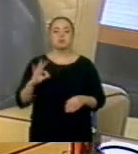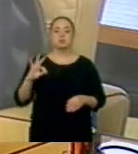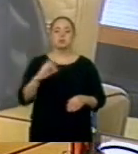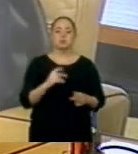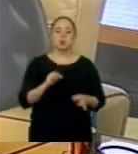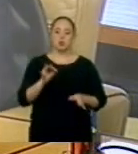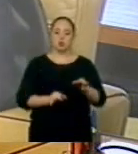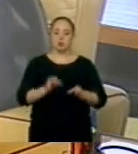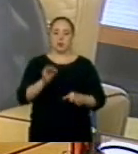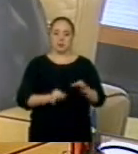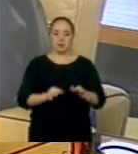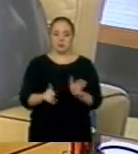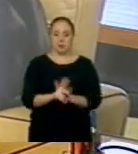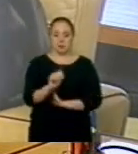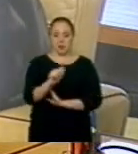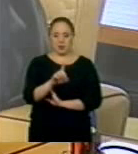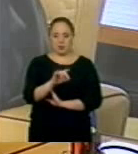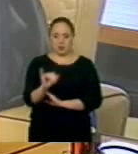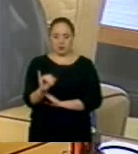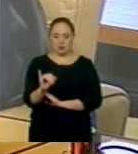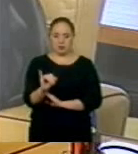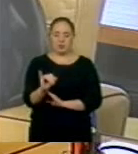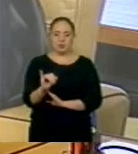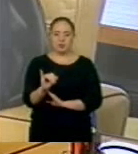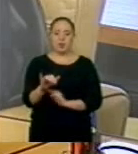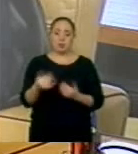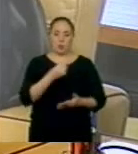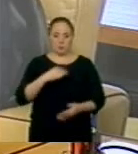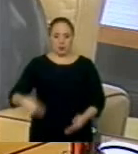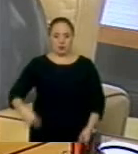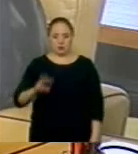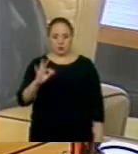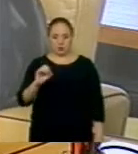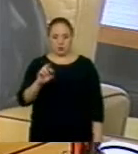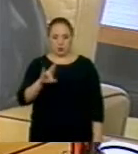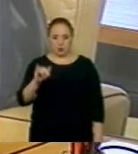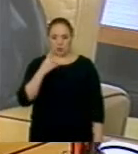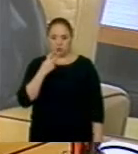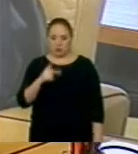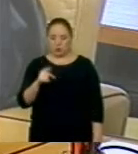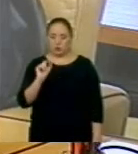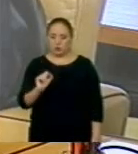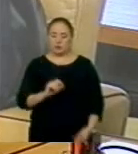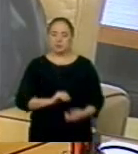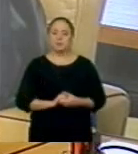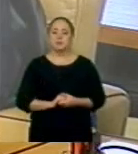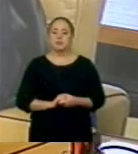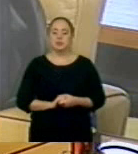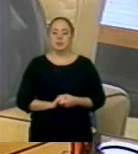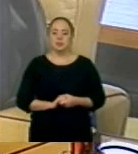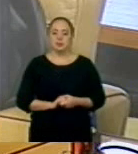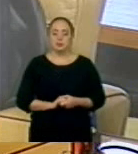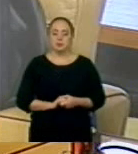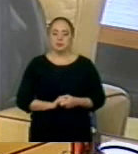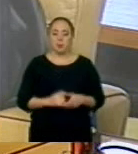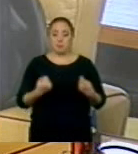julgamento desta ADI. Disse então o saudoso ministro: é imprescindível atentar, ainda